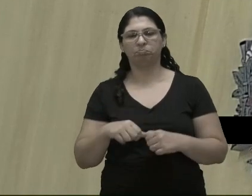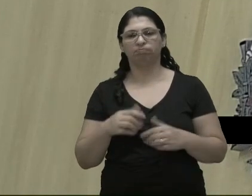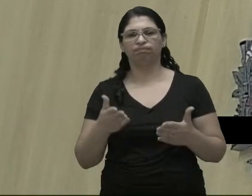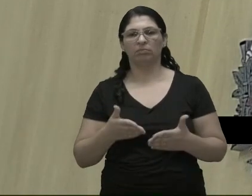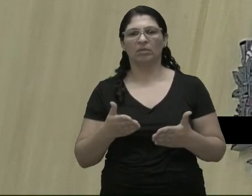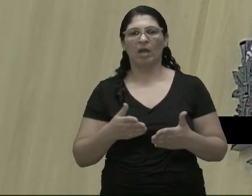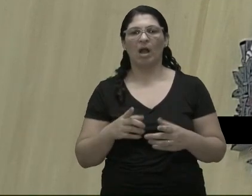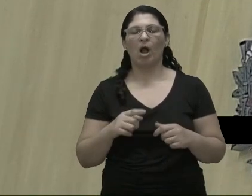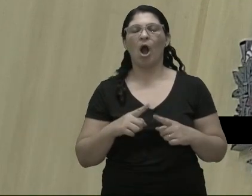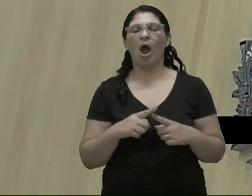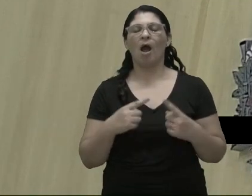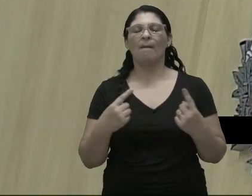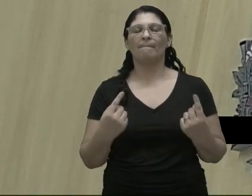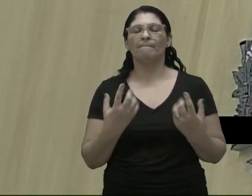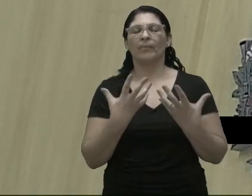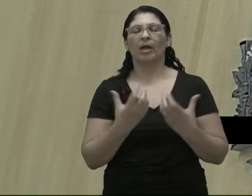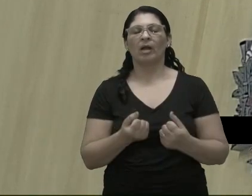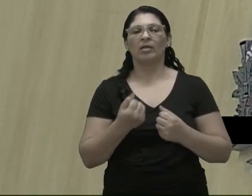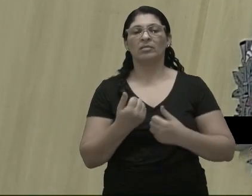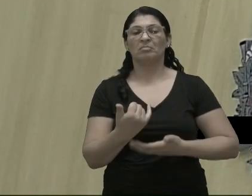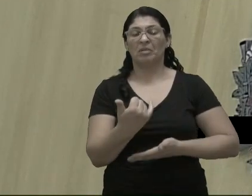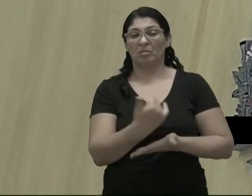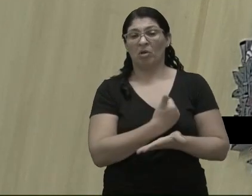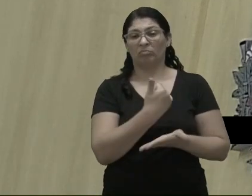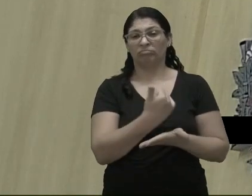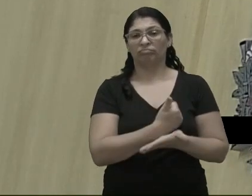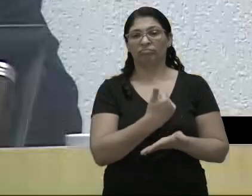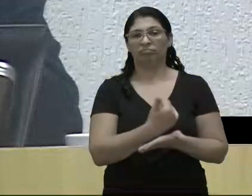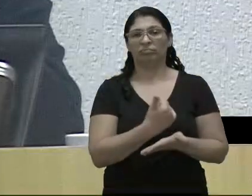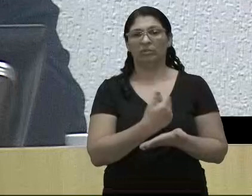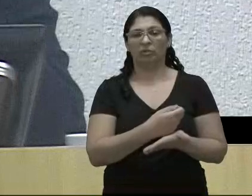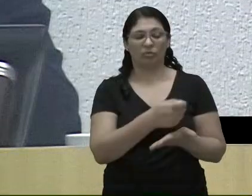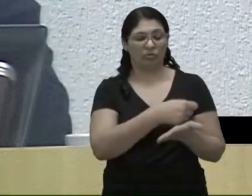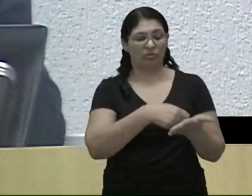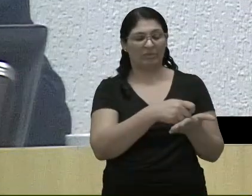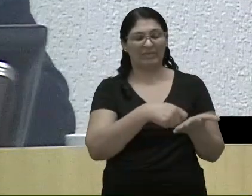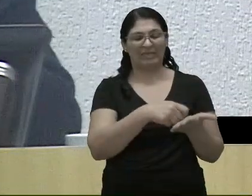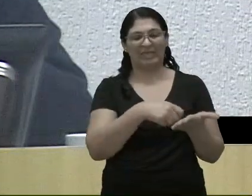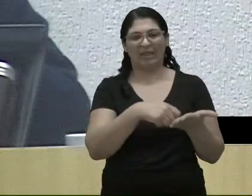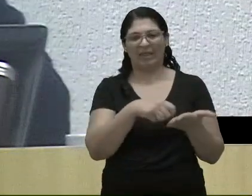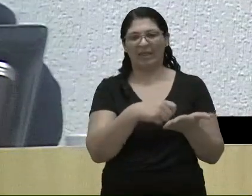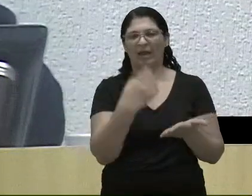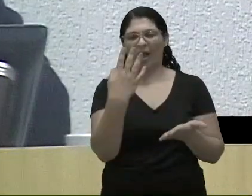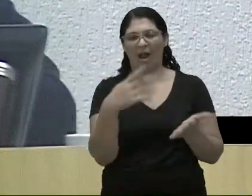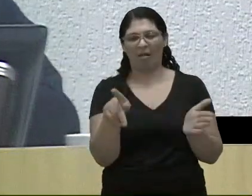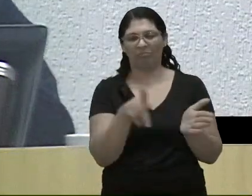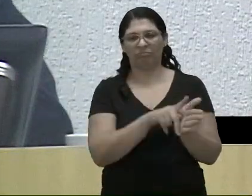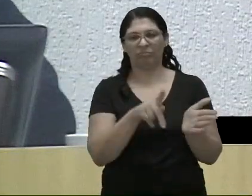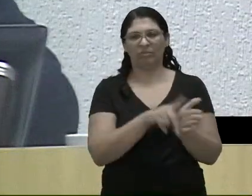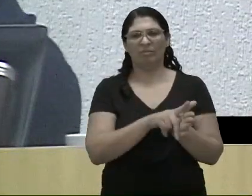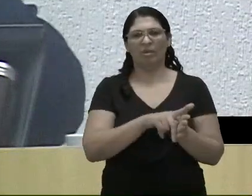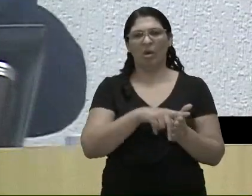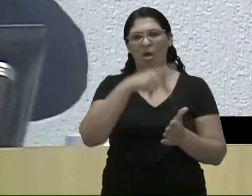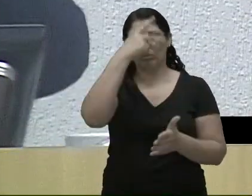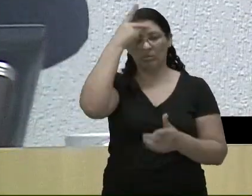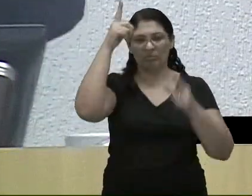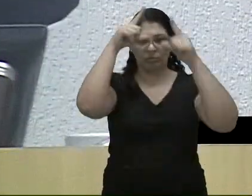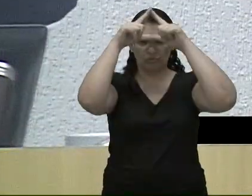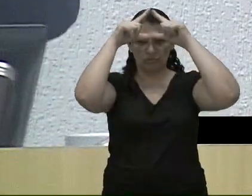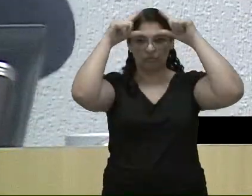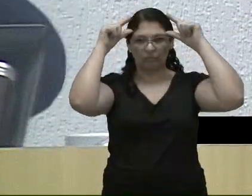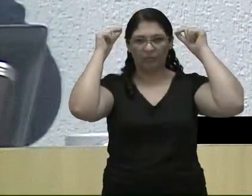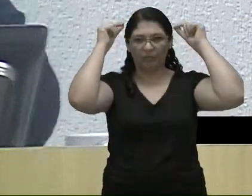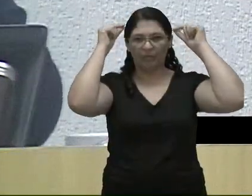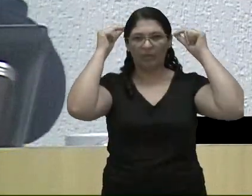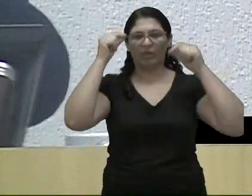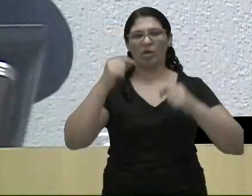uma denúncia... escrito uma carta para o próprio punho de um munícipe, de um enfermeiro, que não participou do